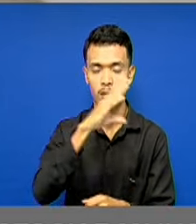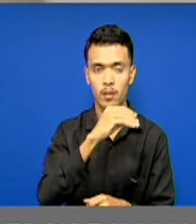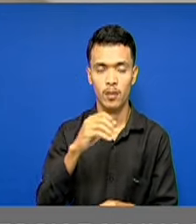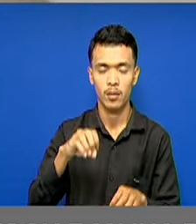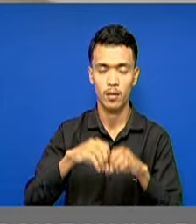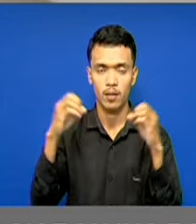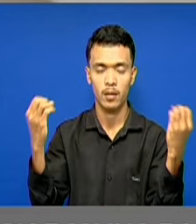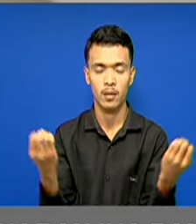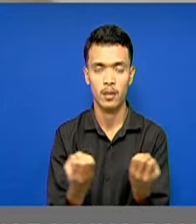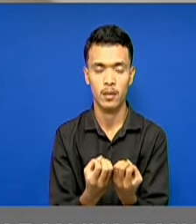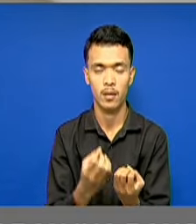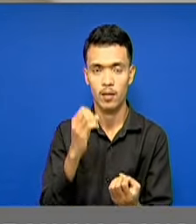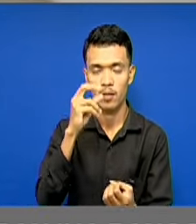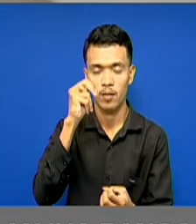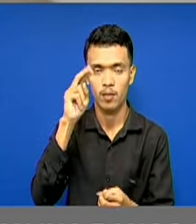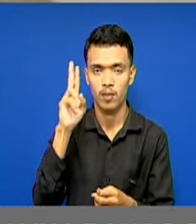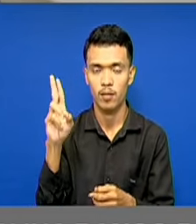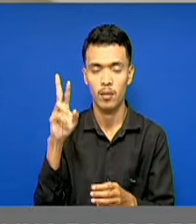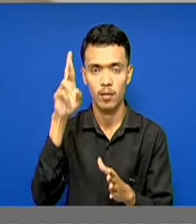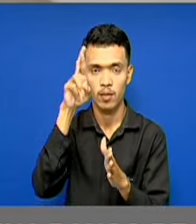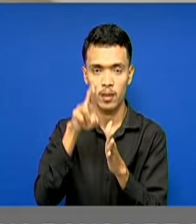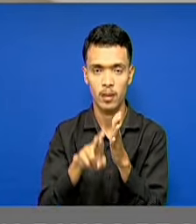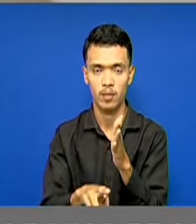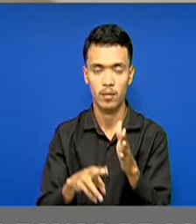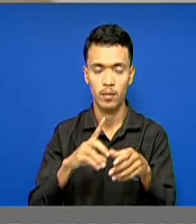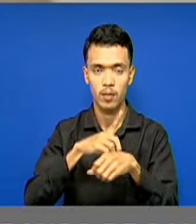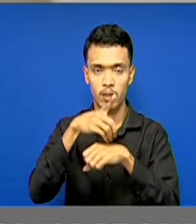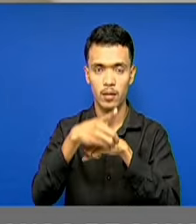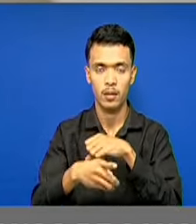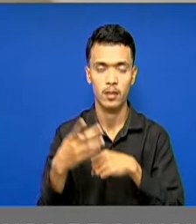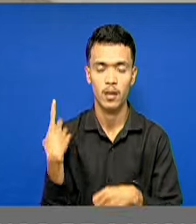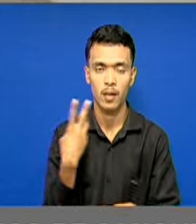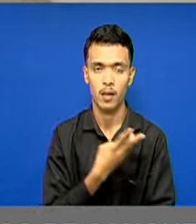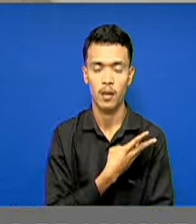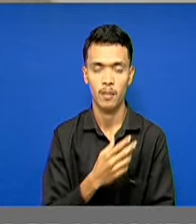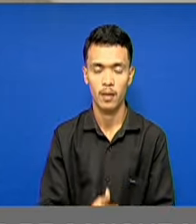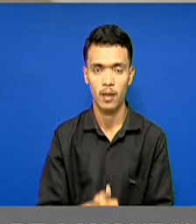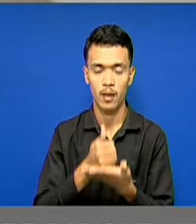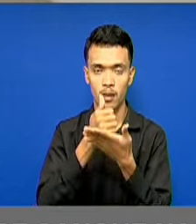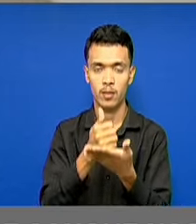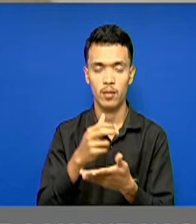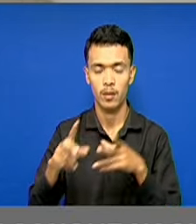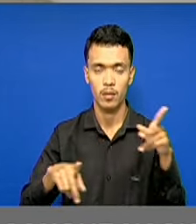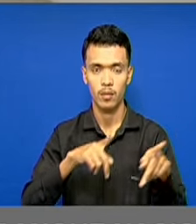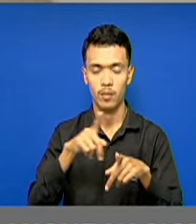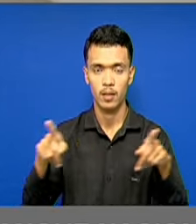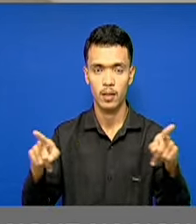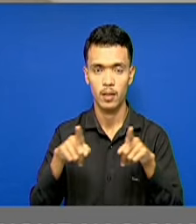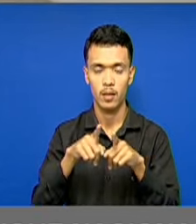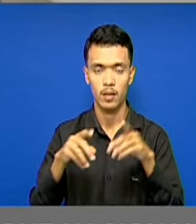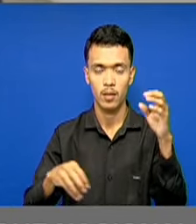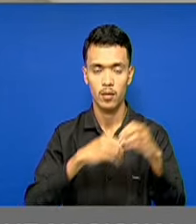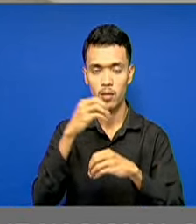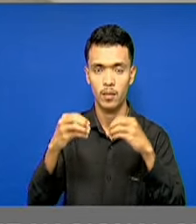Organização das Nações Unidas para a Redução do Risco de Desastre, a mim mais facilita ela. Consultação comunitária IDA, CONABA,